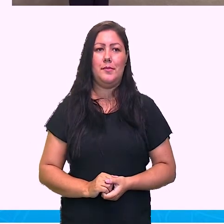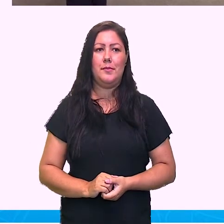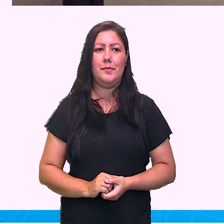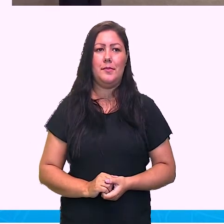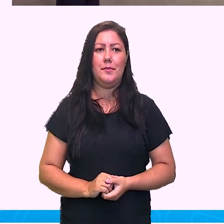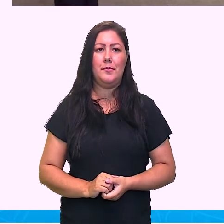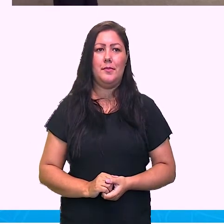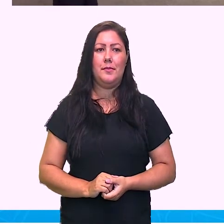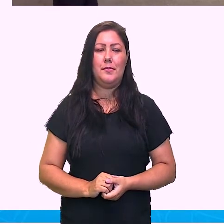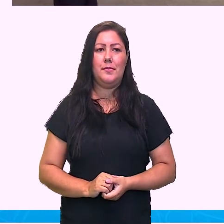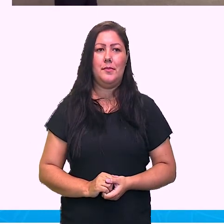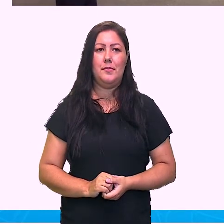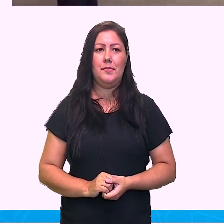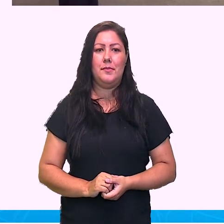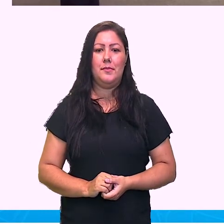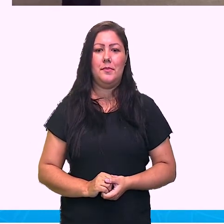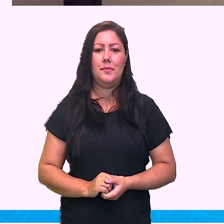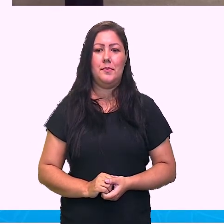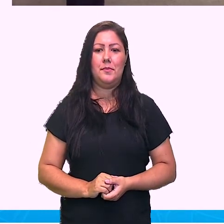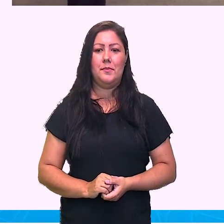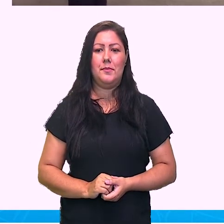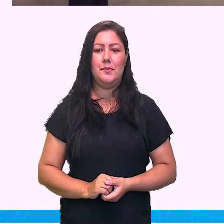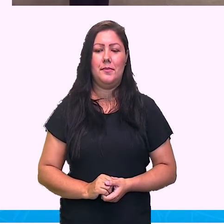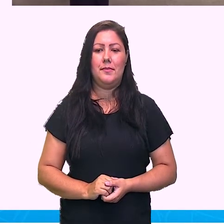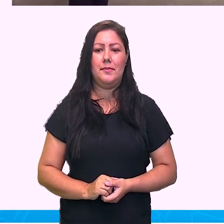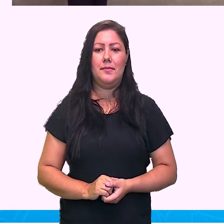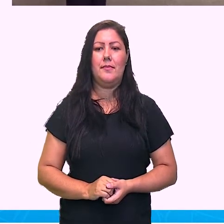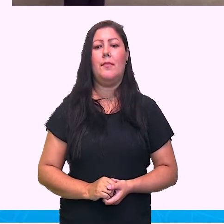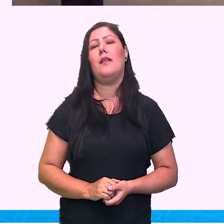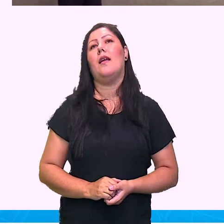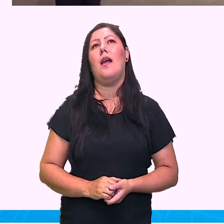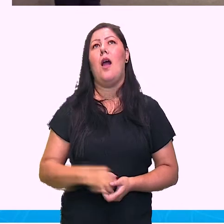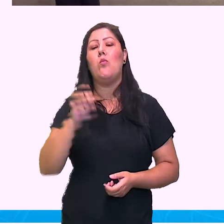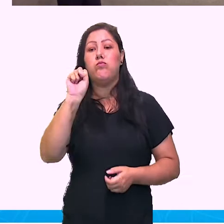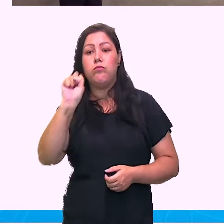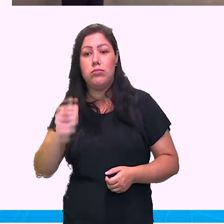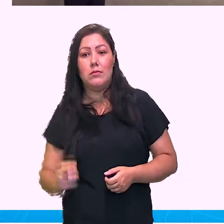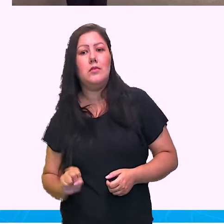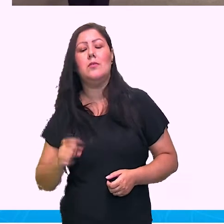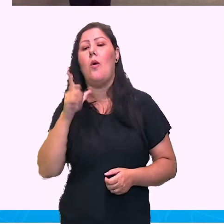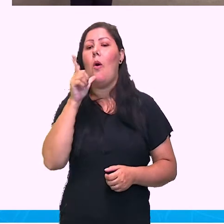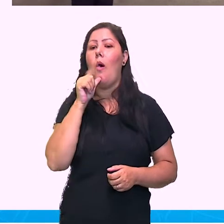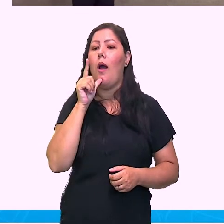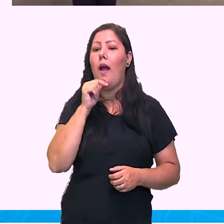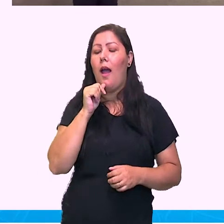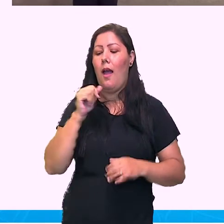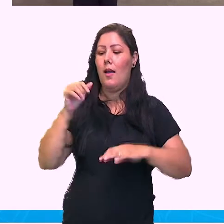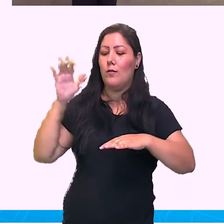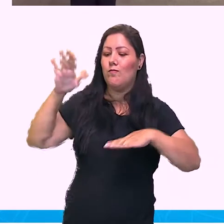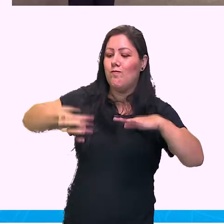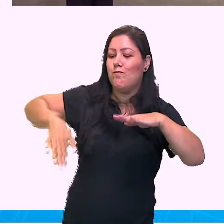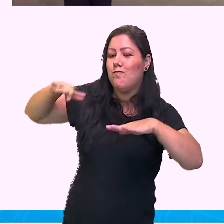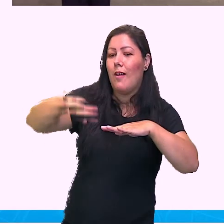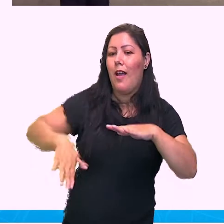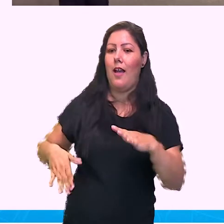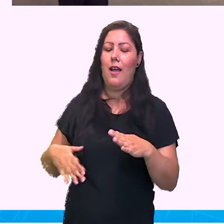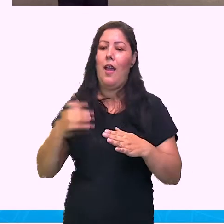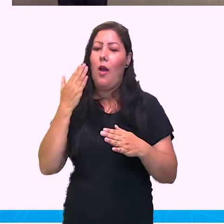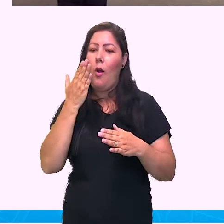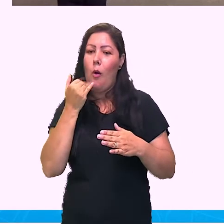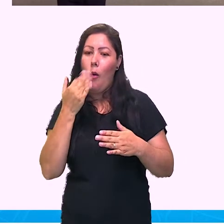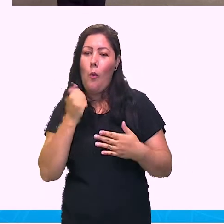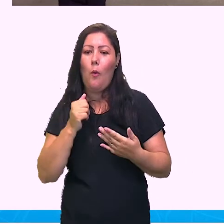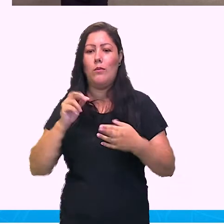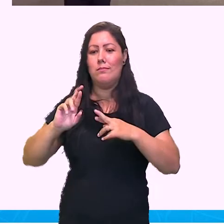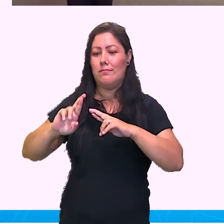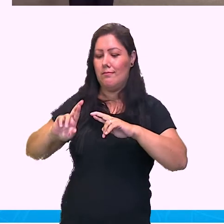Quando você vai para as praias do sul, a comida é de um jeito. Quando você vai para as praias